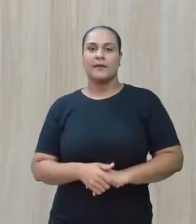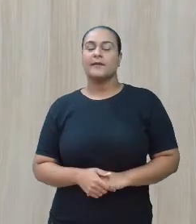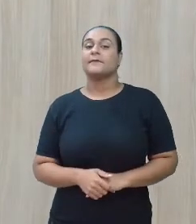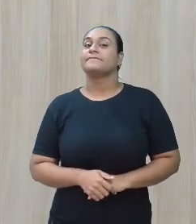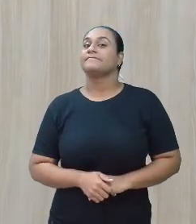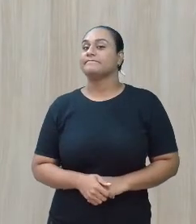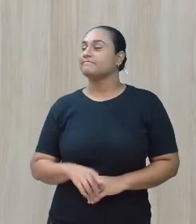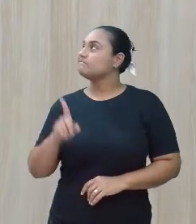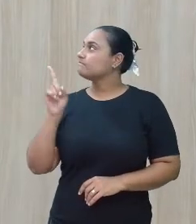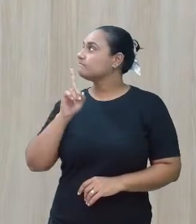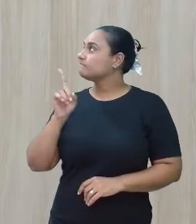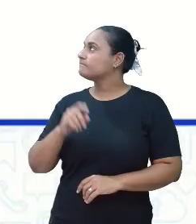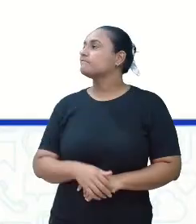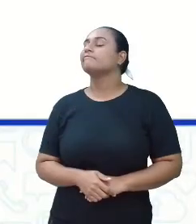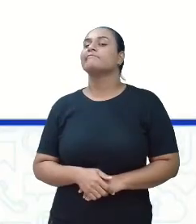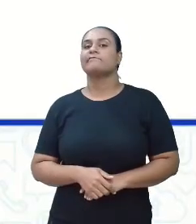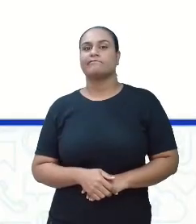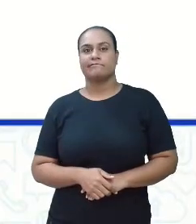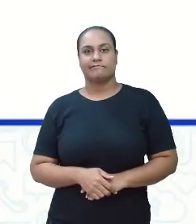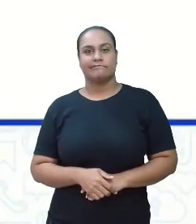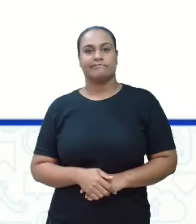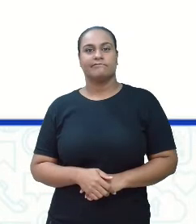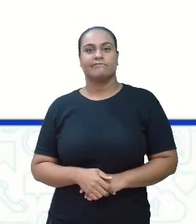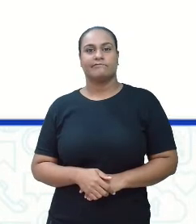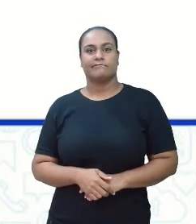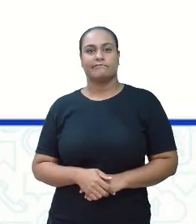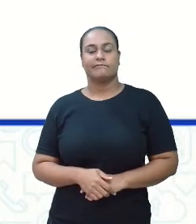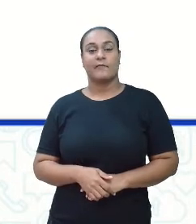As charges são curtas